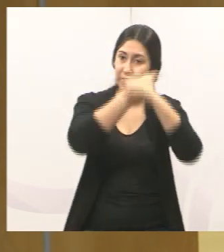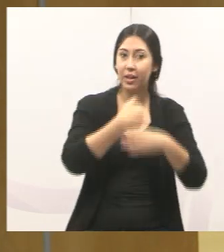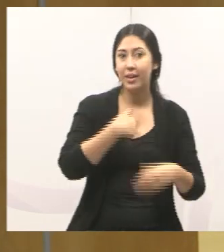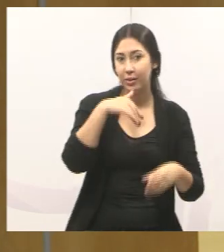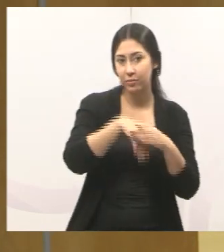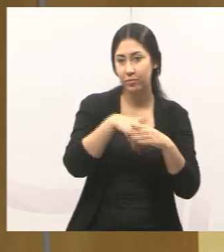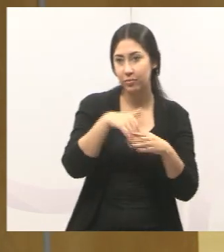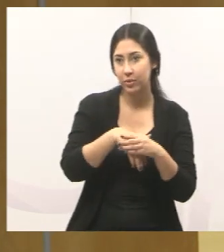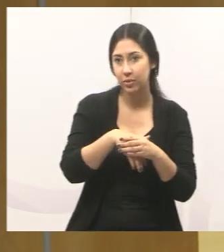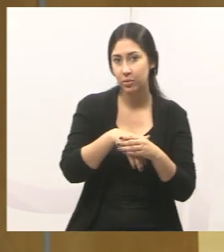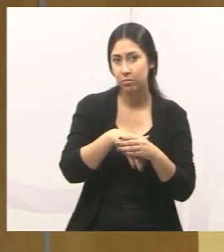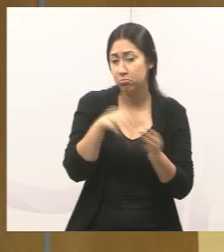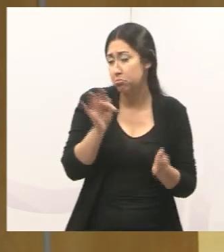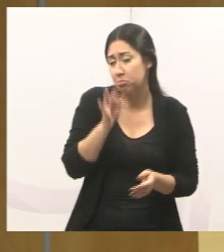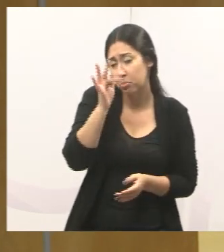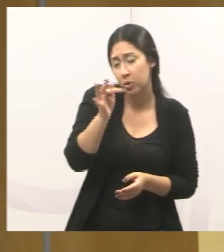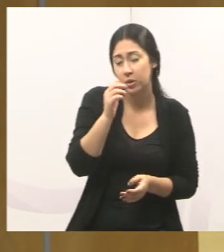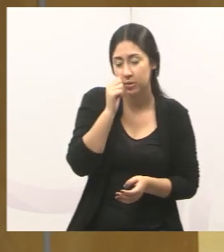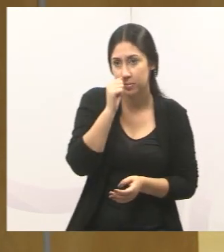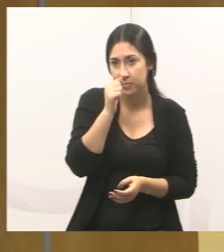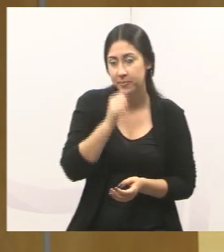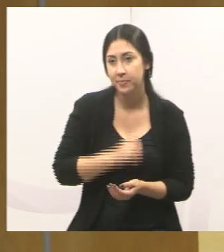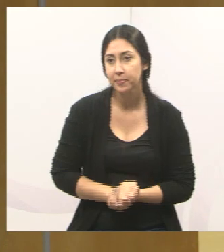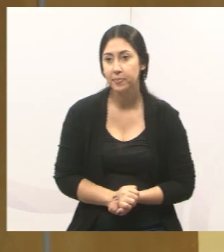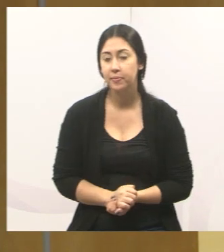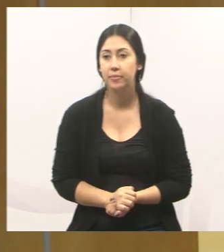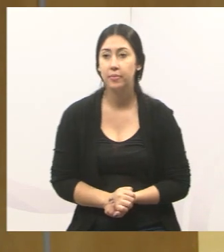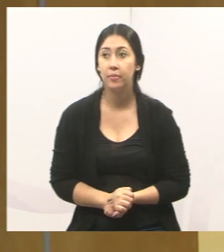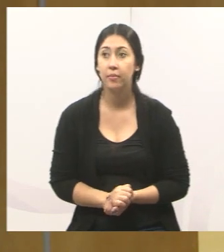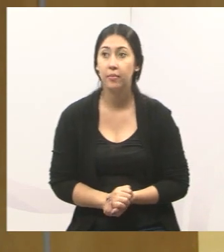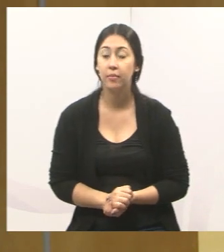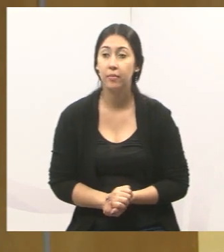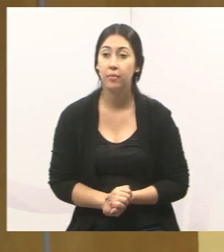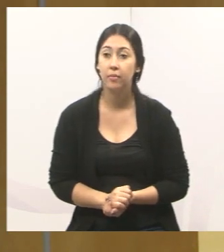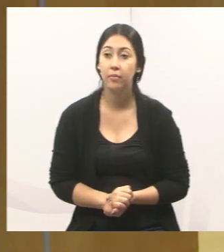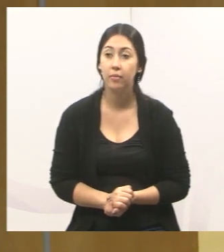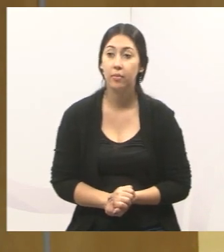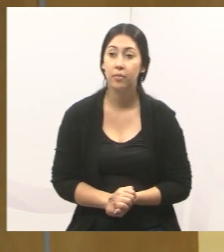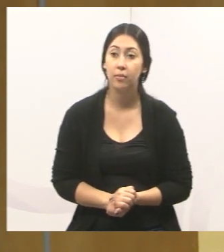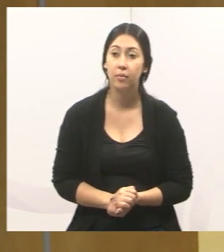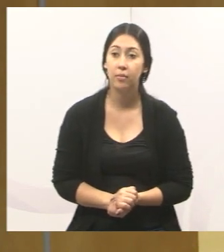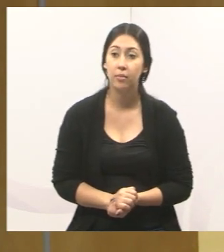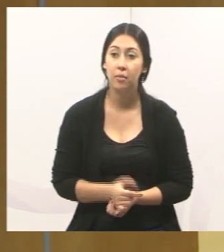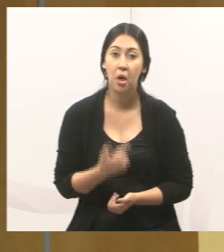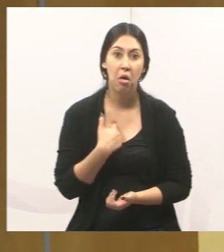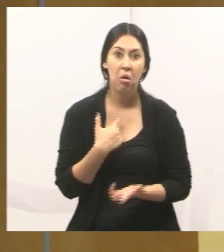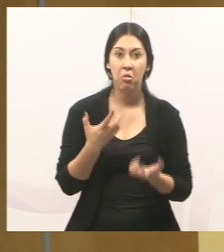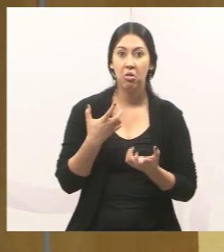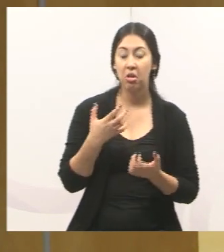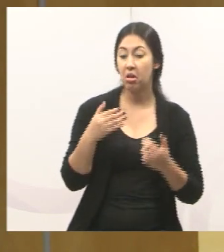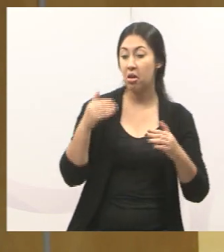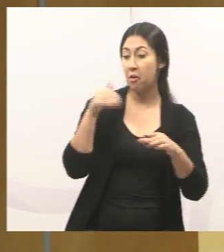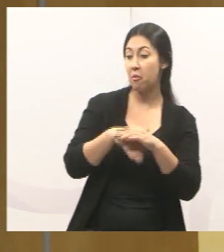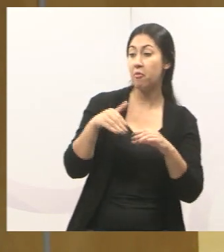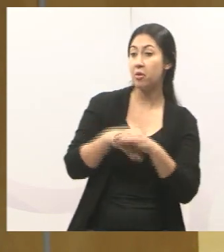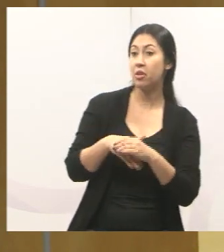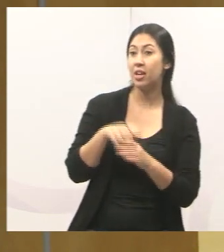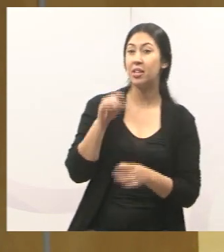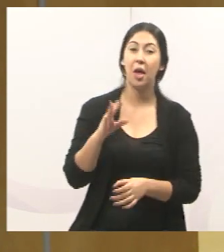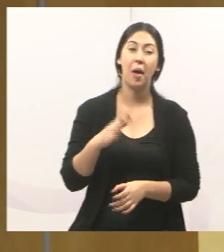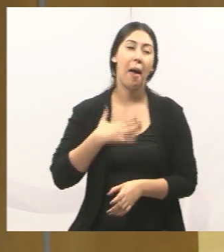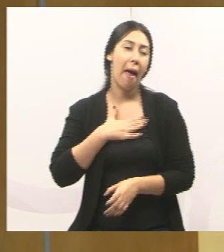deixar para daqui a pouco, sem dúvida, porque jamais eu vou querer aqui votar só para